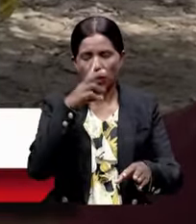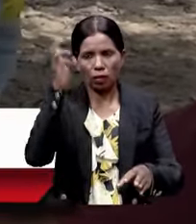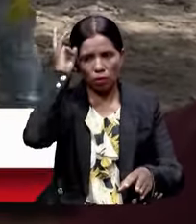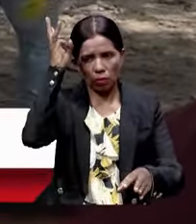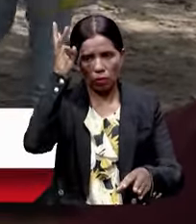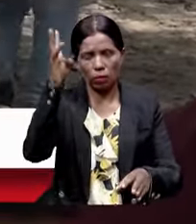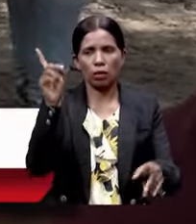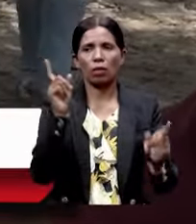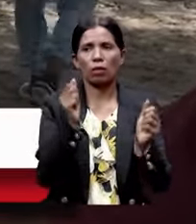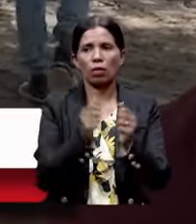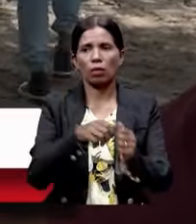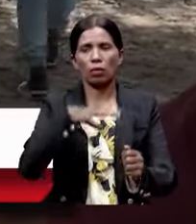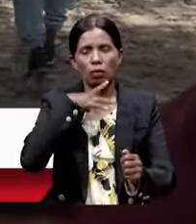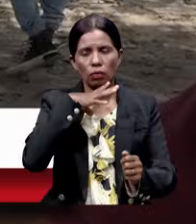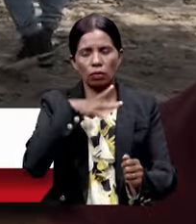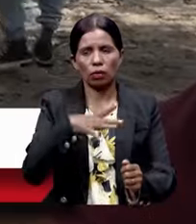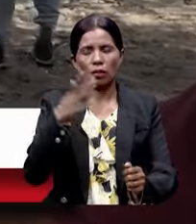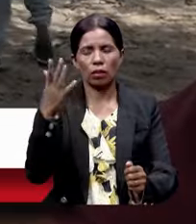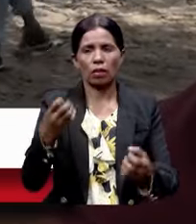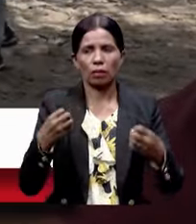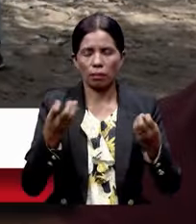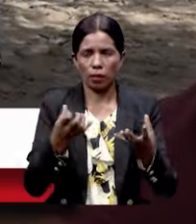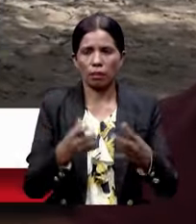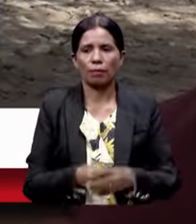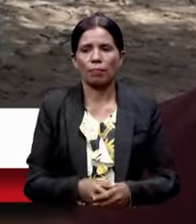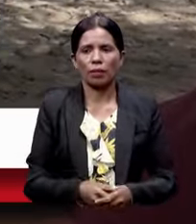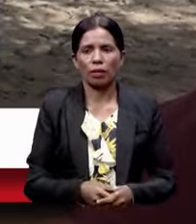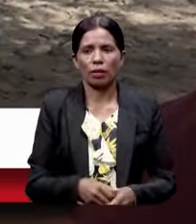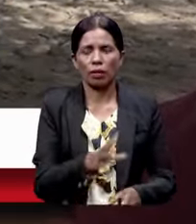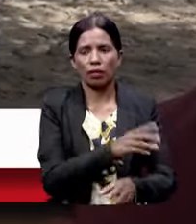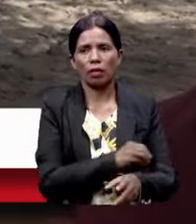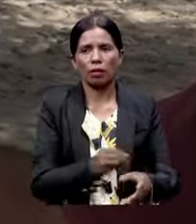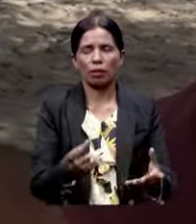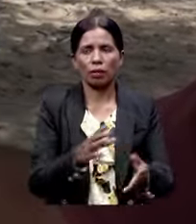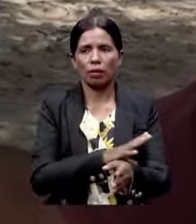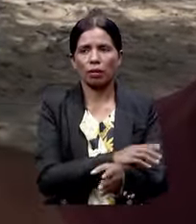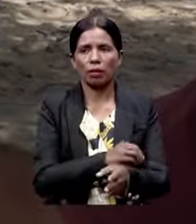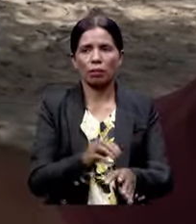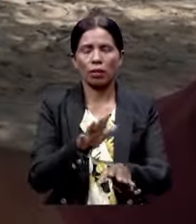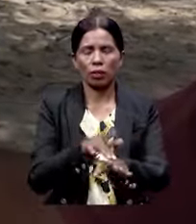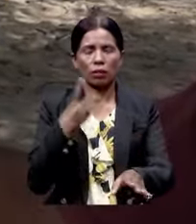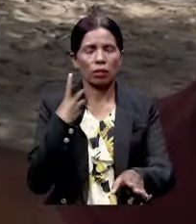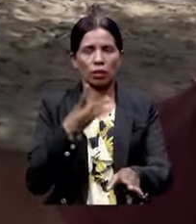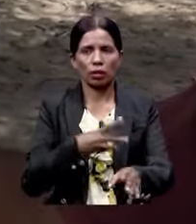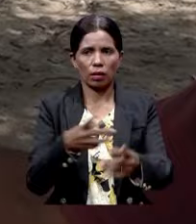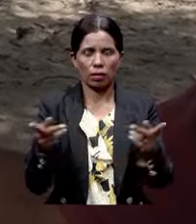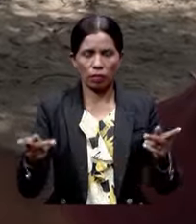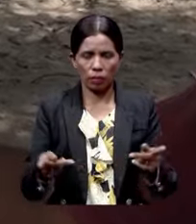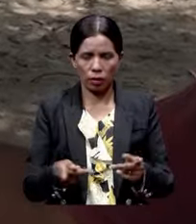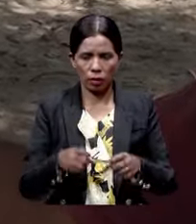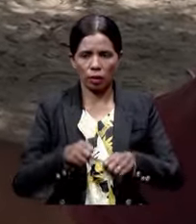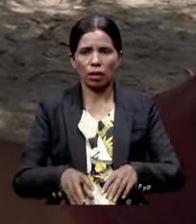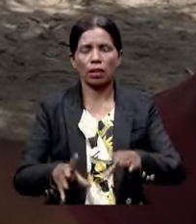ho foer nebe ia barak, plastiko sira nebe ia barak, nebe bela feta itenia biodiversidade e halu